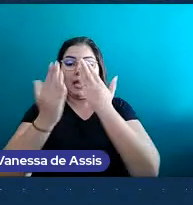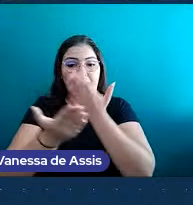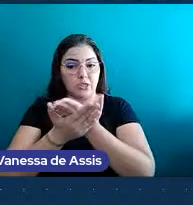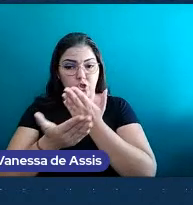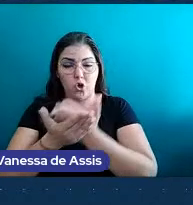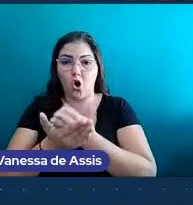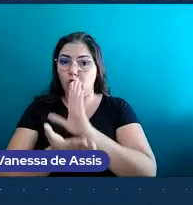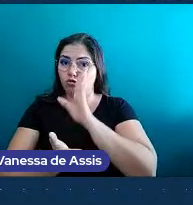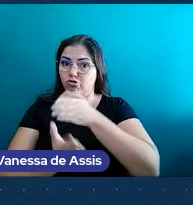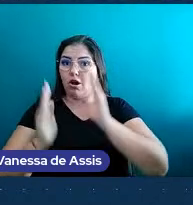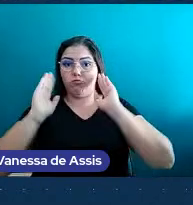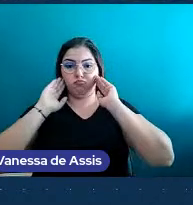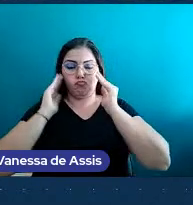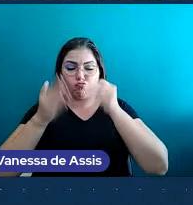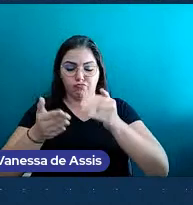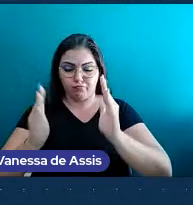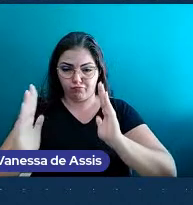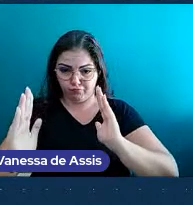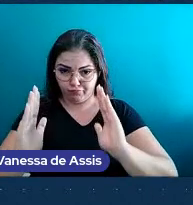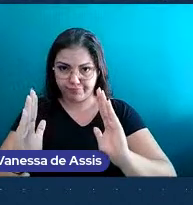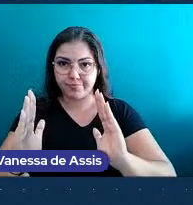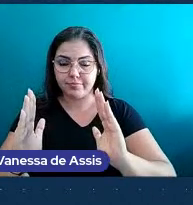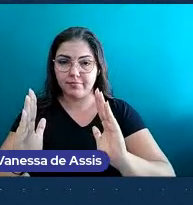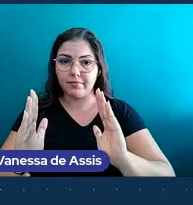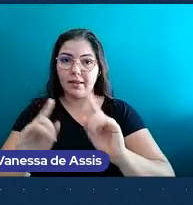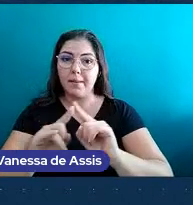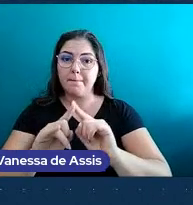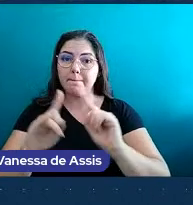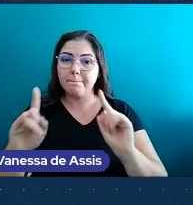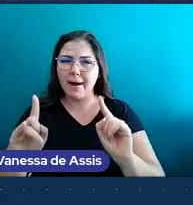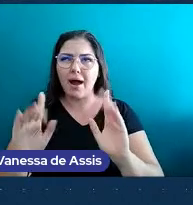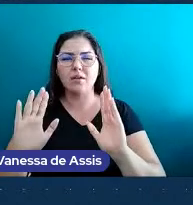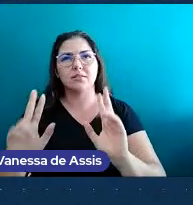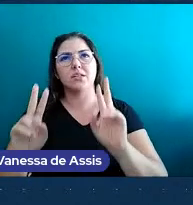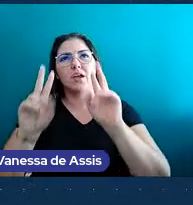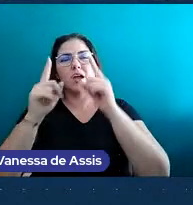na escola. Mas mesmo assim, o tema violência